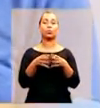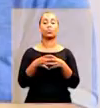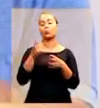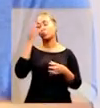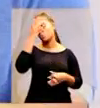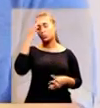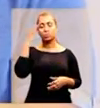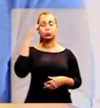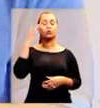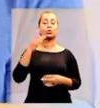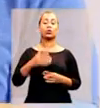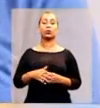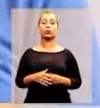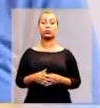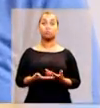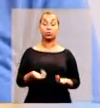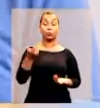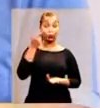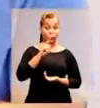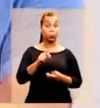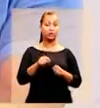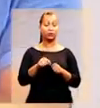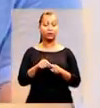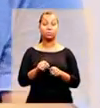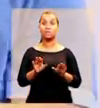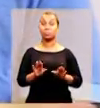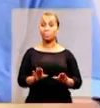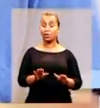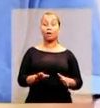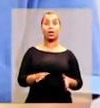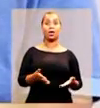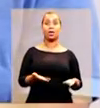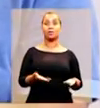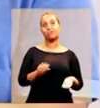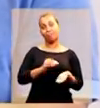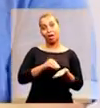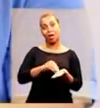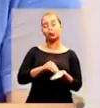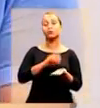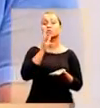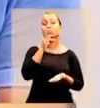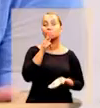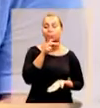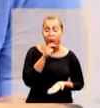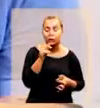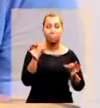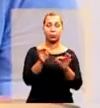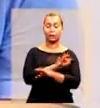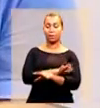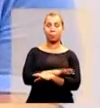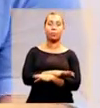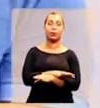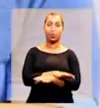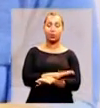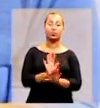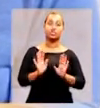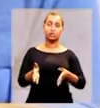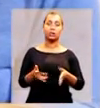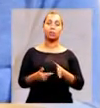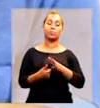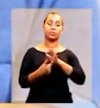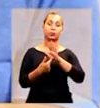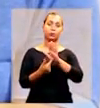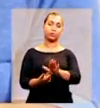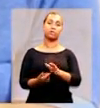o elenco, com a equipe técnica e tal. Eu tenho conseguido realizar o trabalho. Mas eu estou inadimplente, porque eu estou demorando muito para fazer o filme. Esse filme já era para